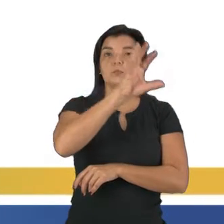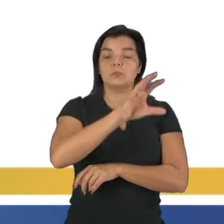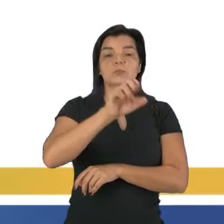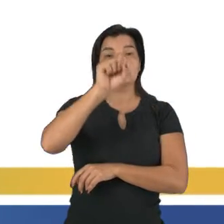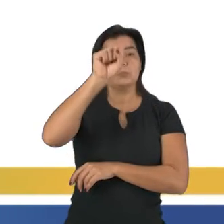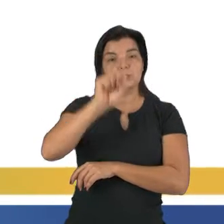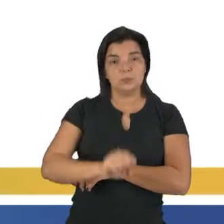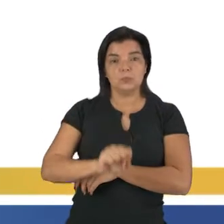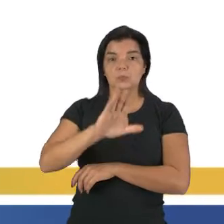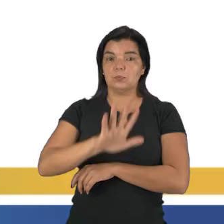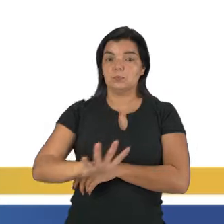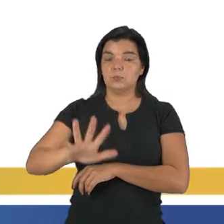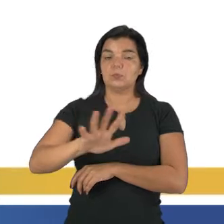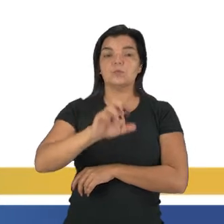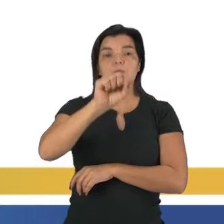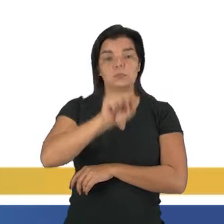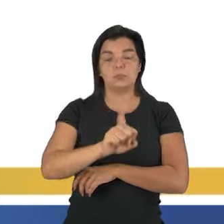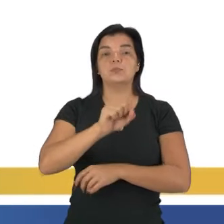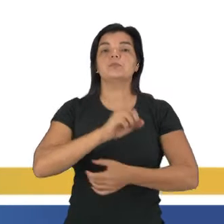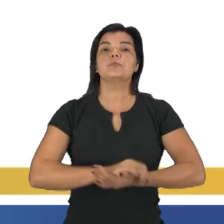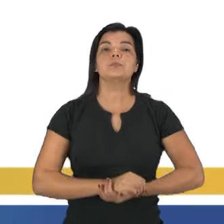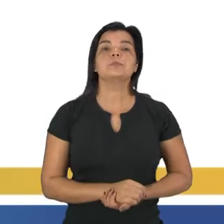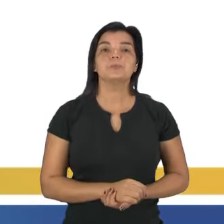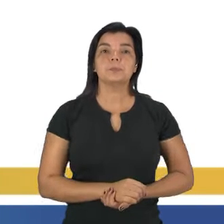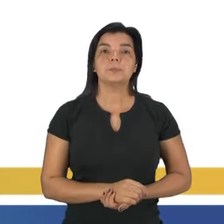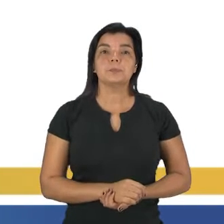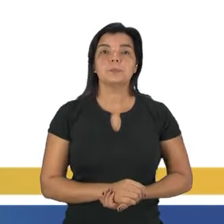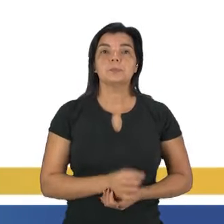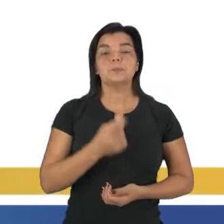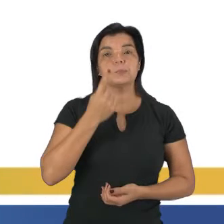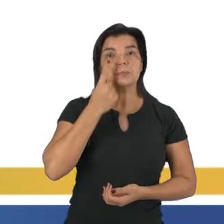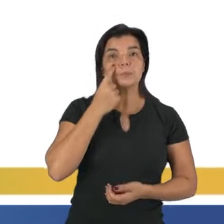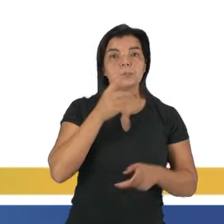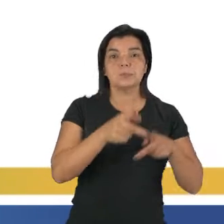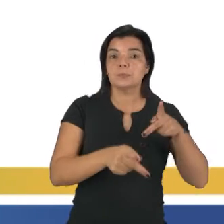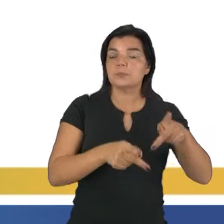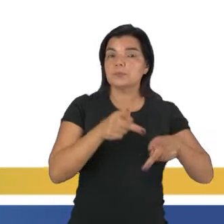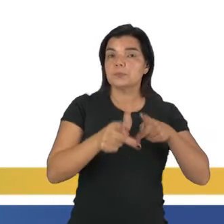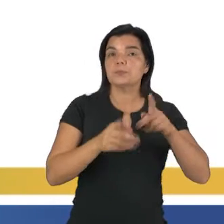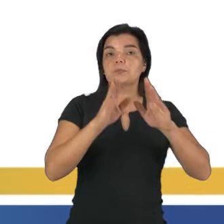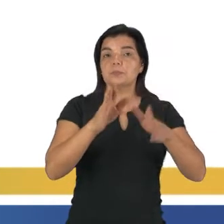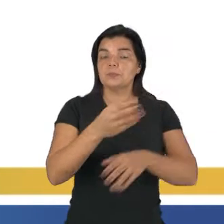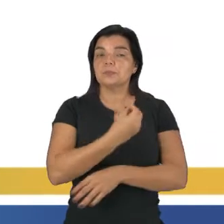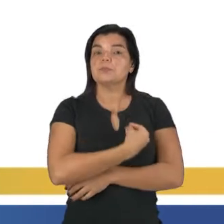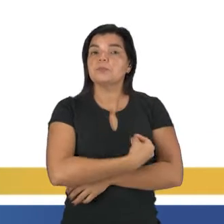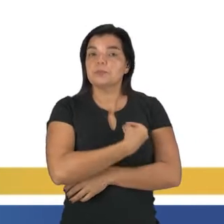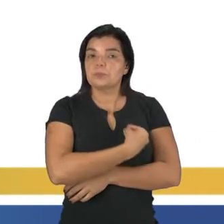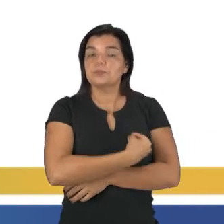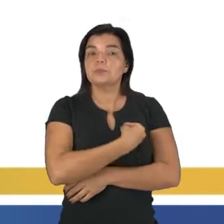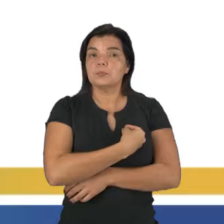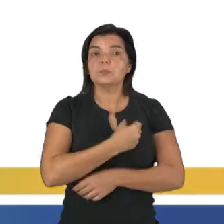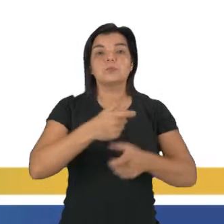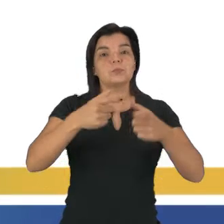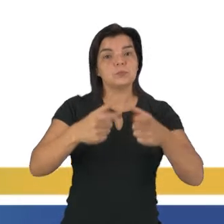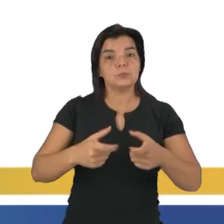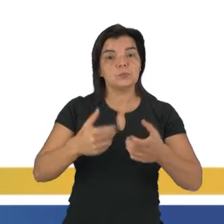do litoral sudeste e sul. Olha só os povos que já habitavam nessa